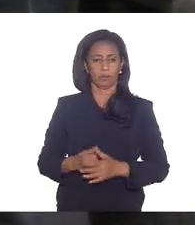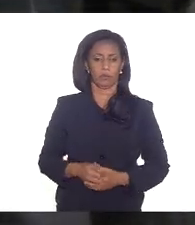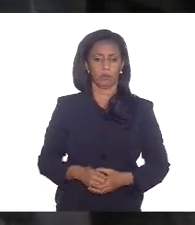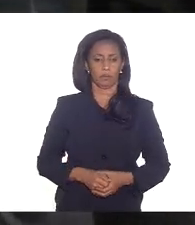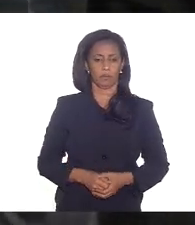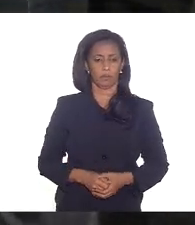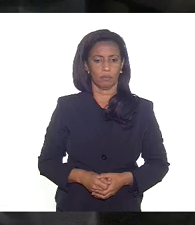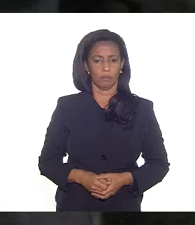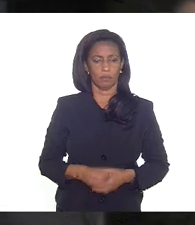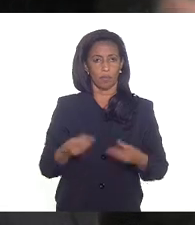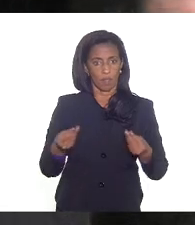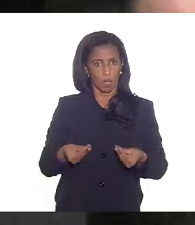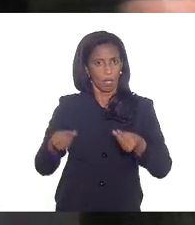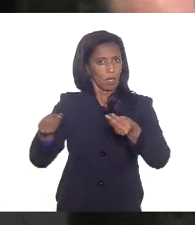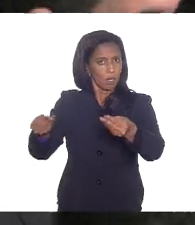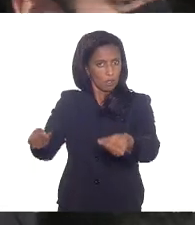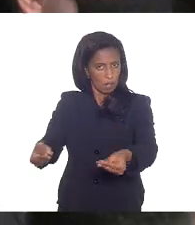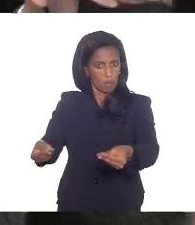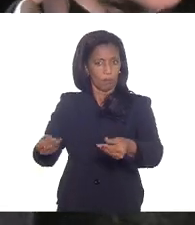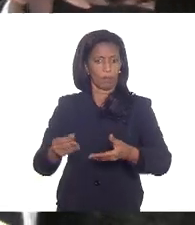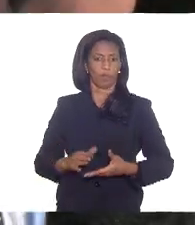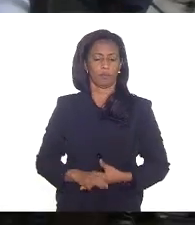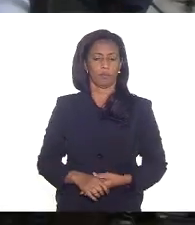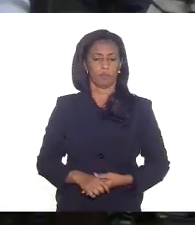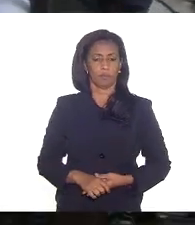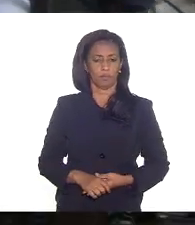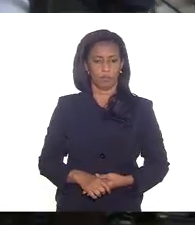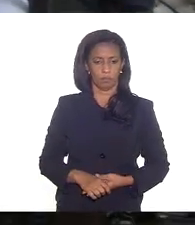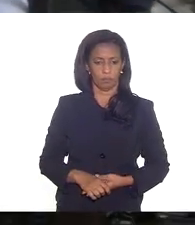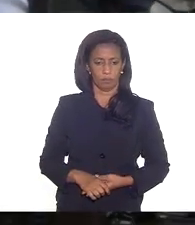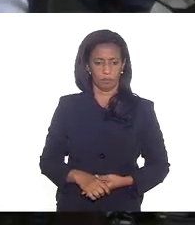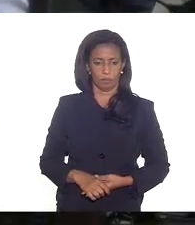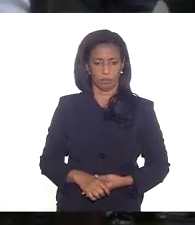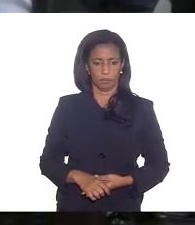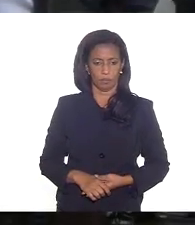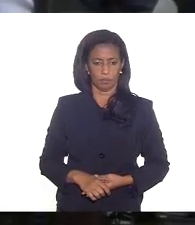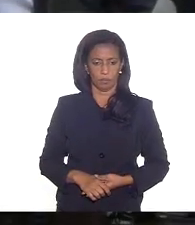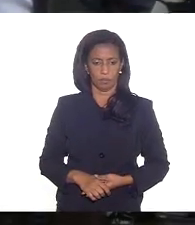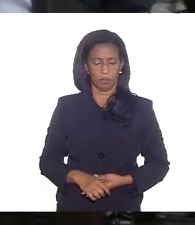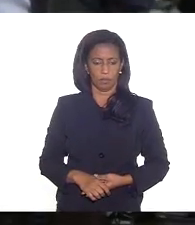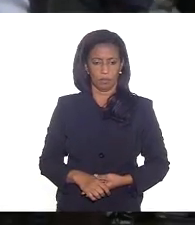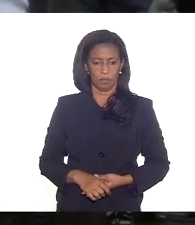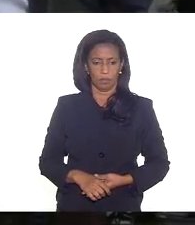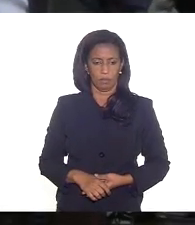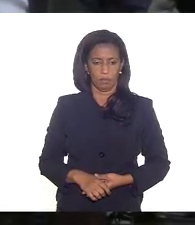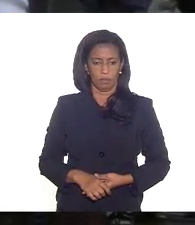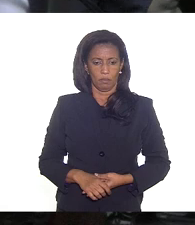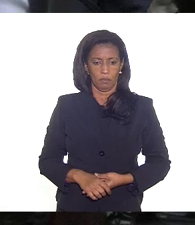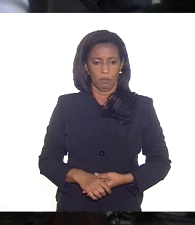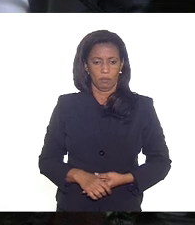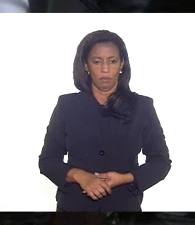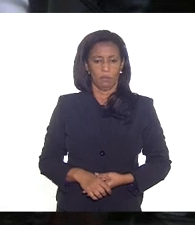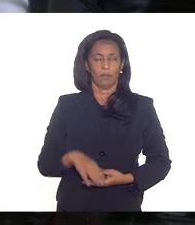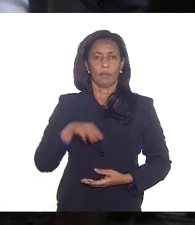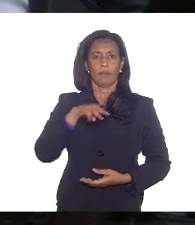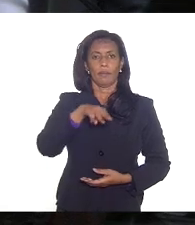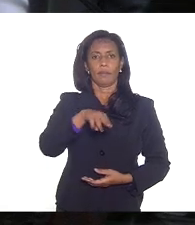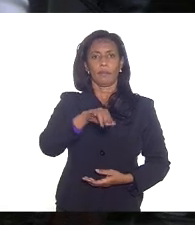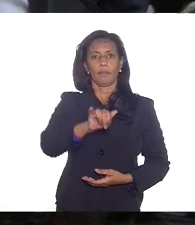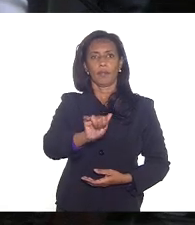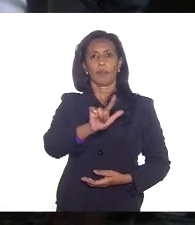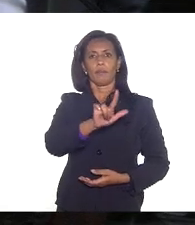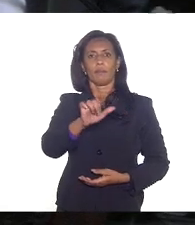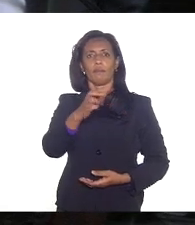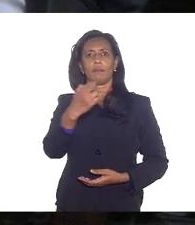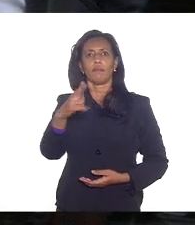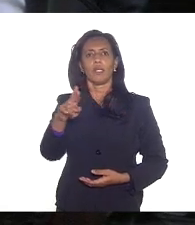o que entrego a Neuza presidência o Deputado Marcus Miller